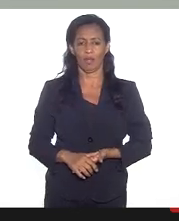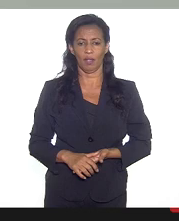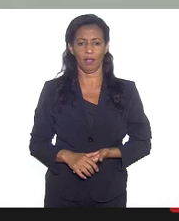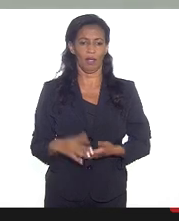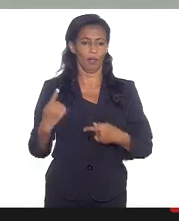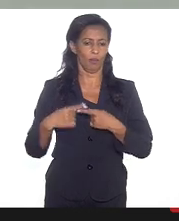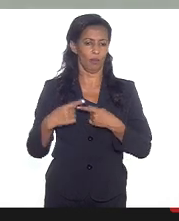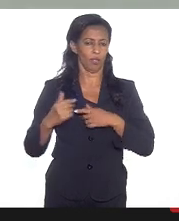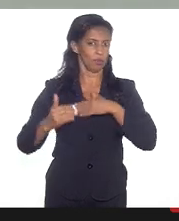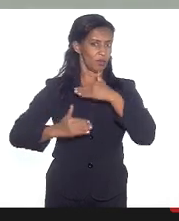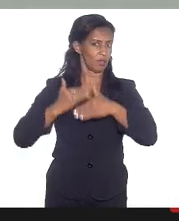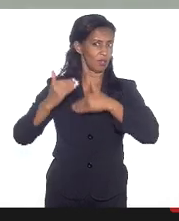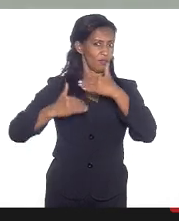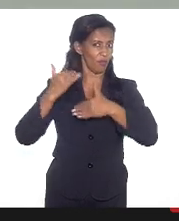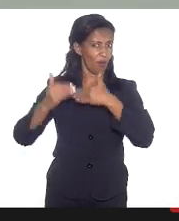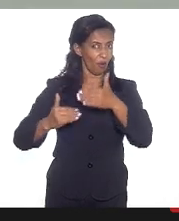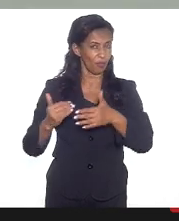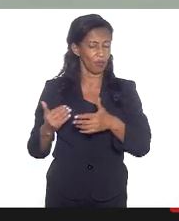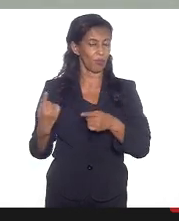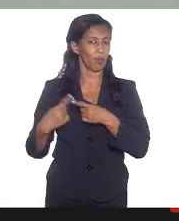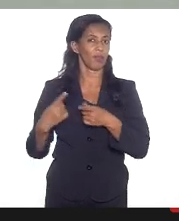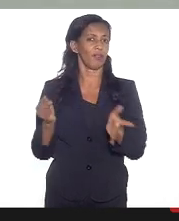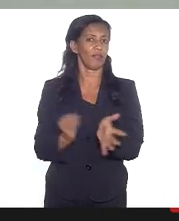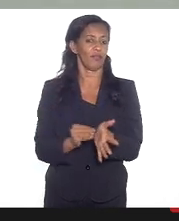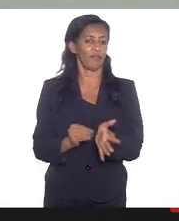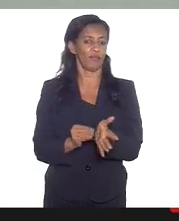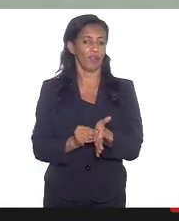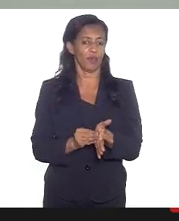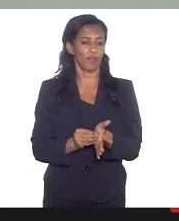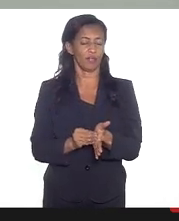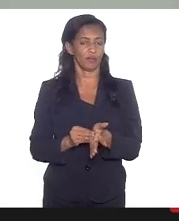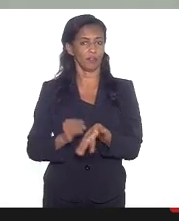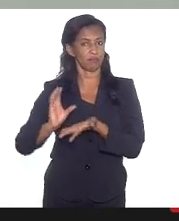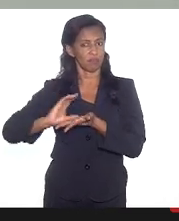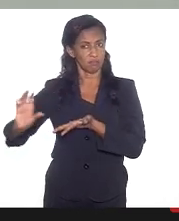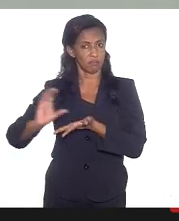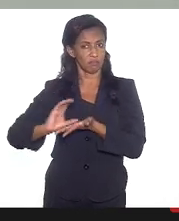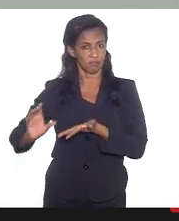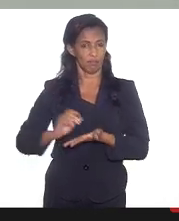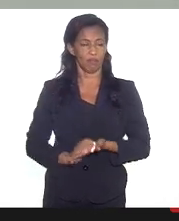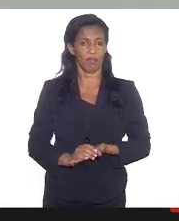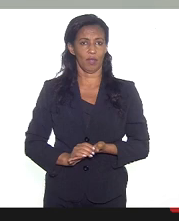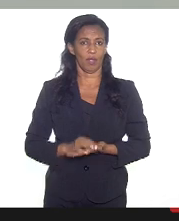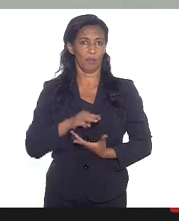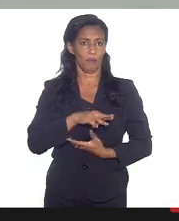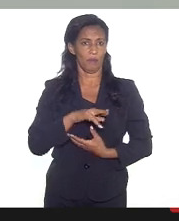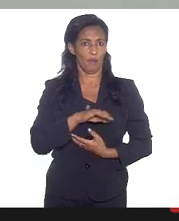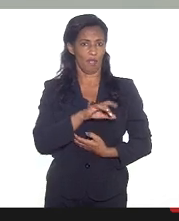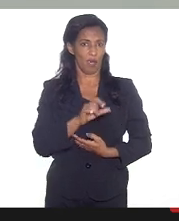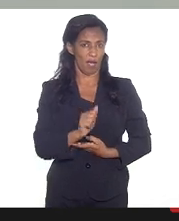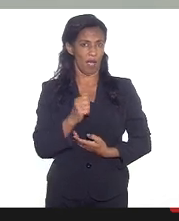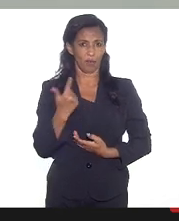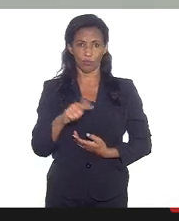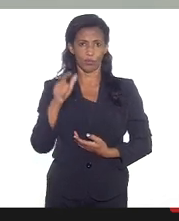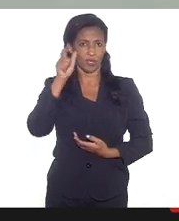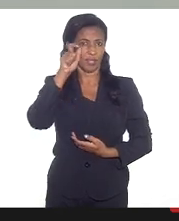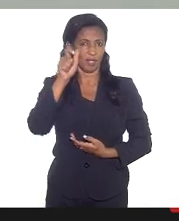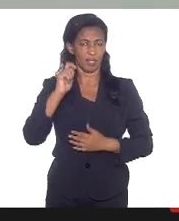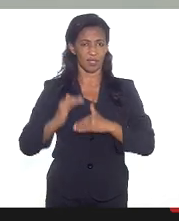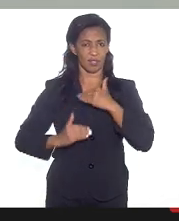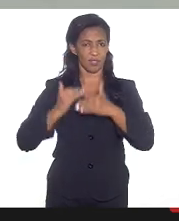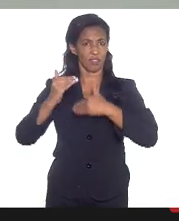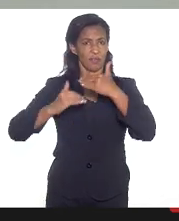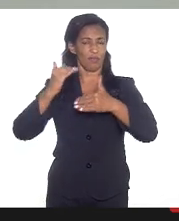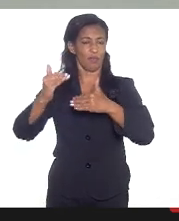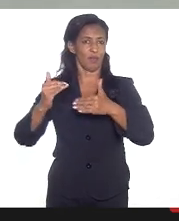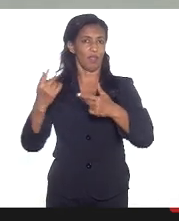não se desenvolve a cadeia porque, né, falta investimento. O mercado não tem interesse em desenvolver a cadeia